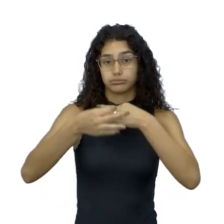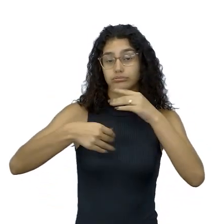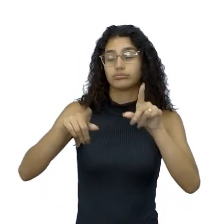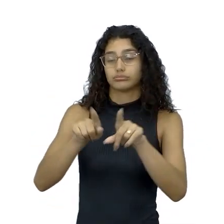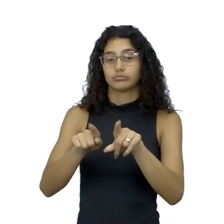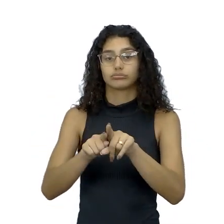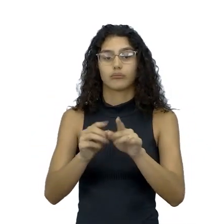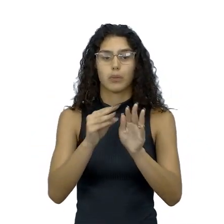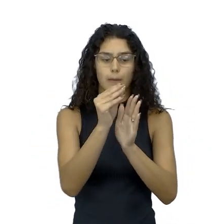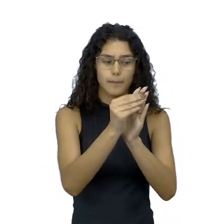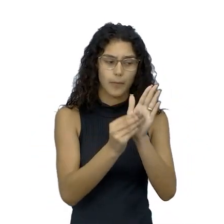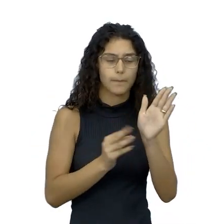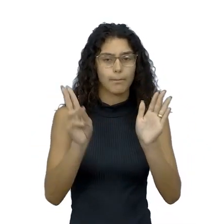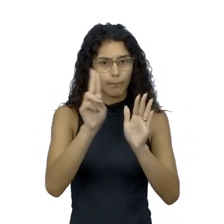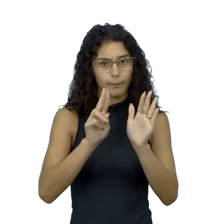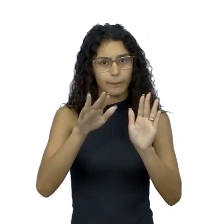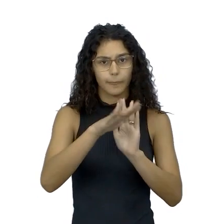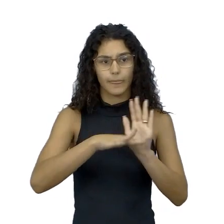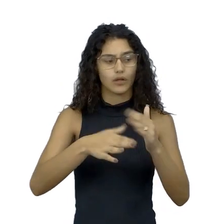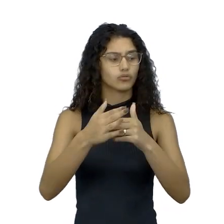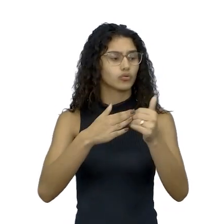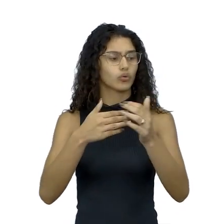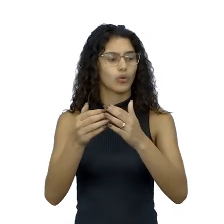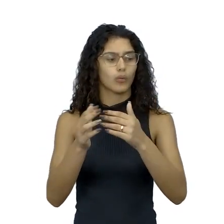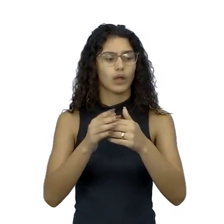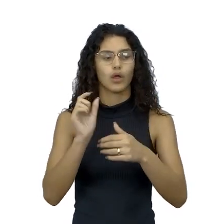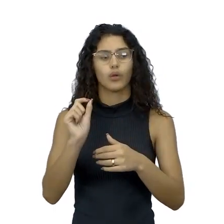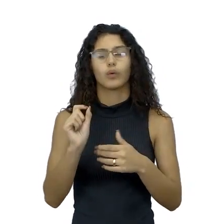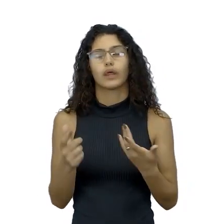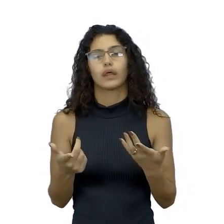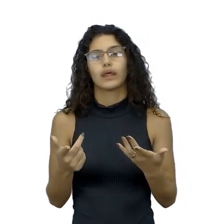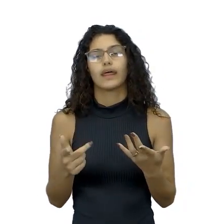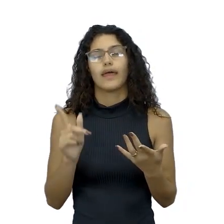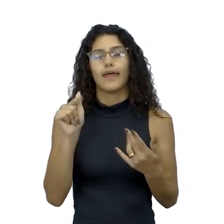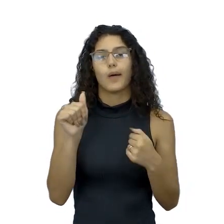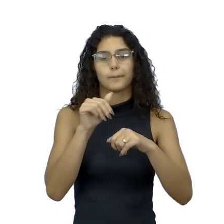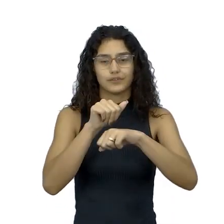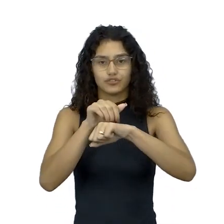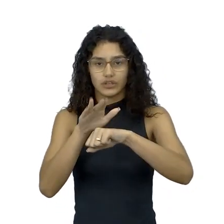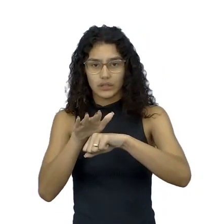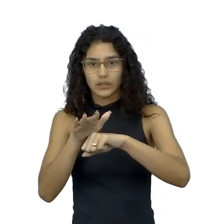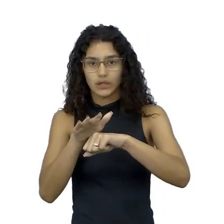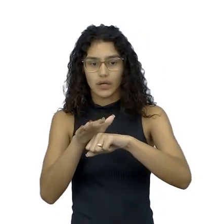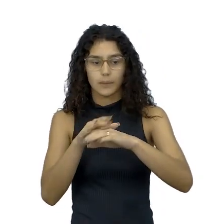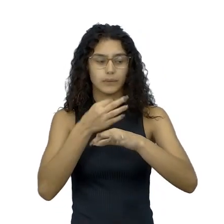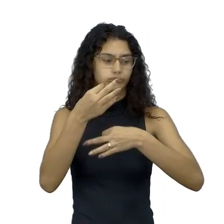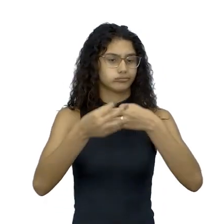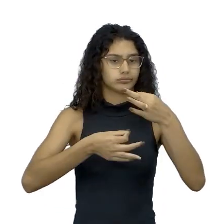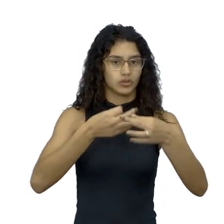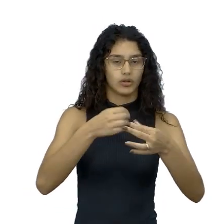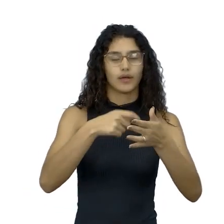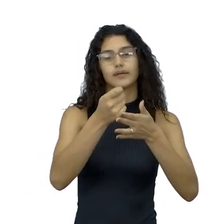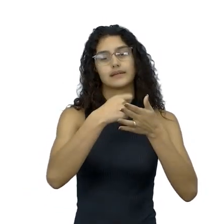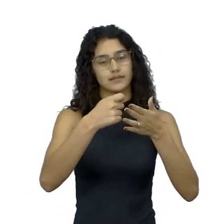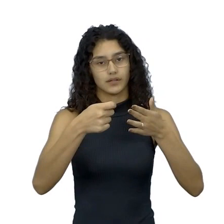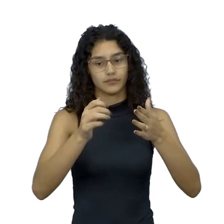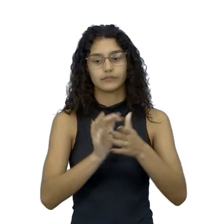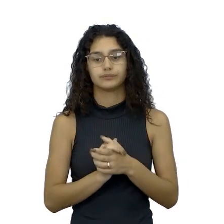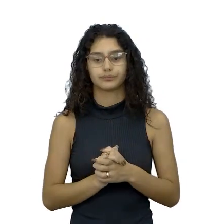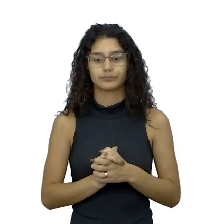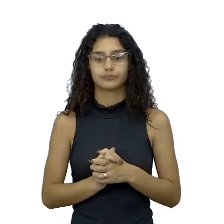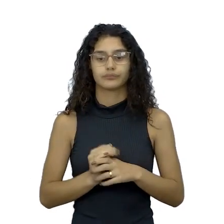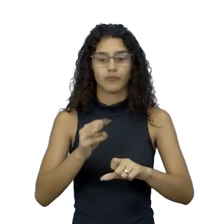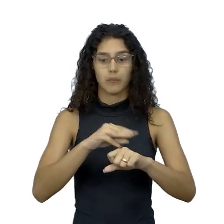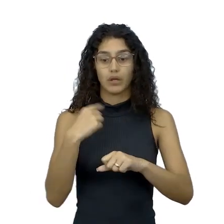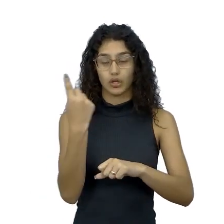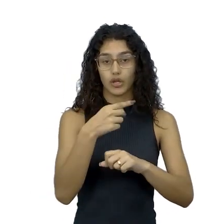Então, usem aquele espaço, independente do que, né, seja se é uma dica, se é uma crítica, escrevam, né, é naquele espaço